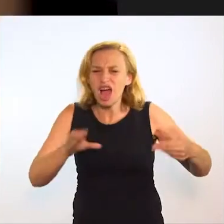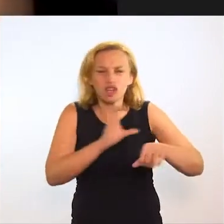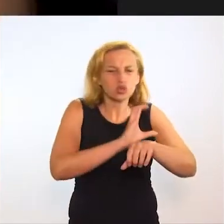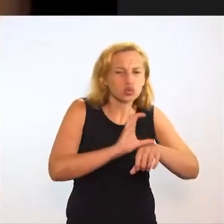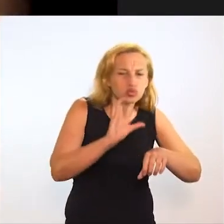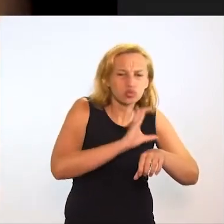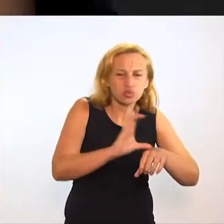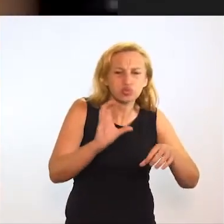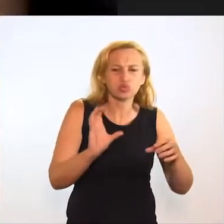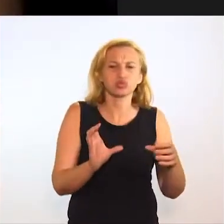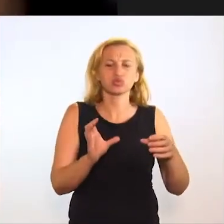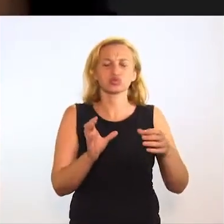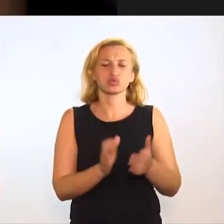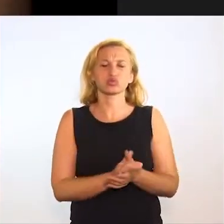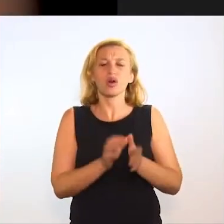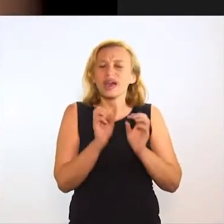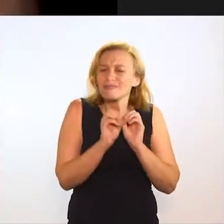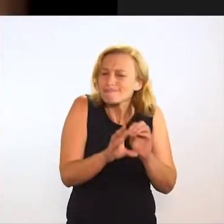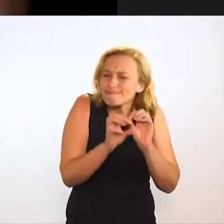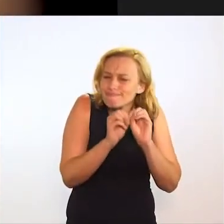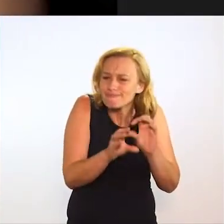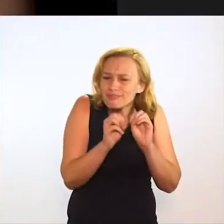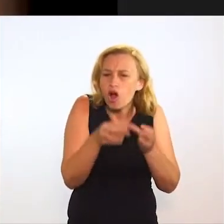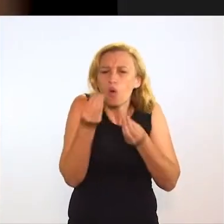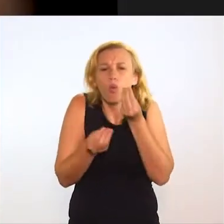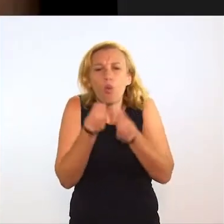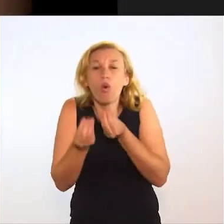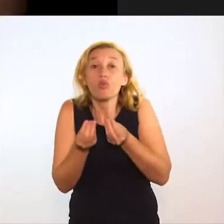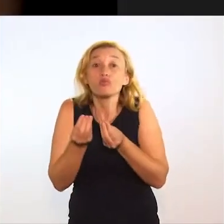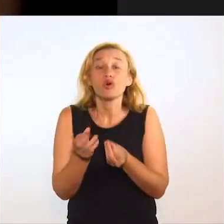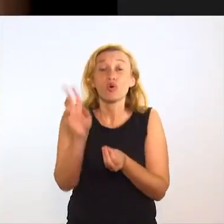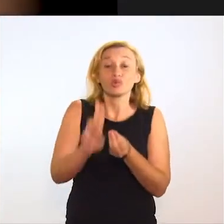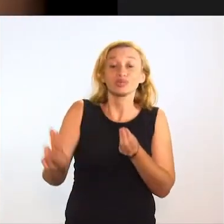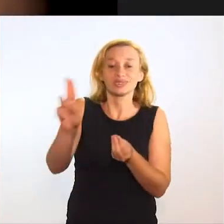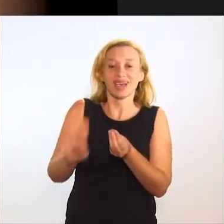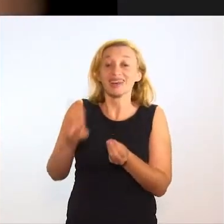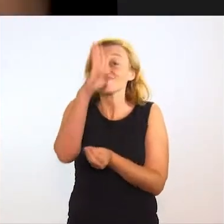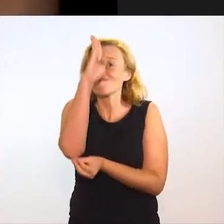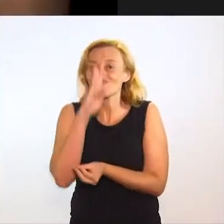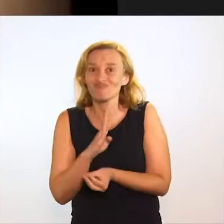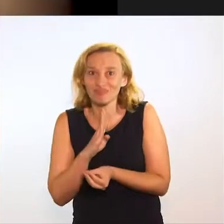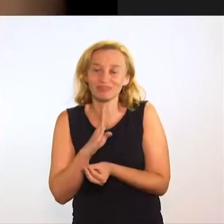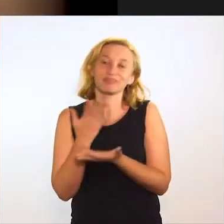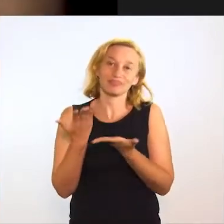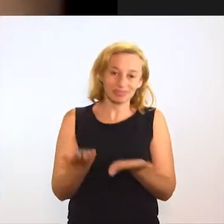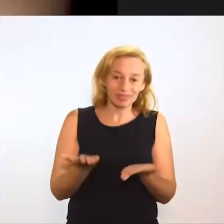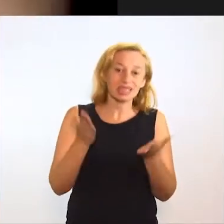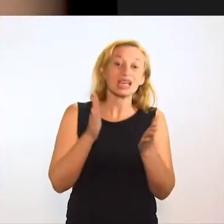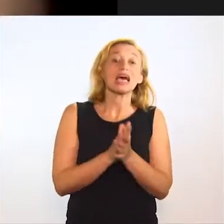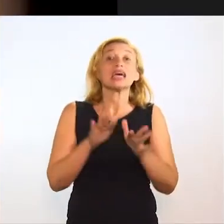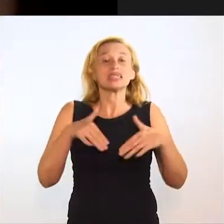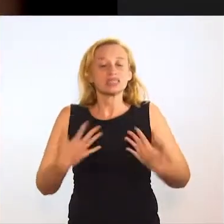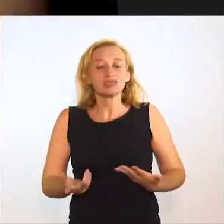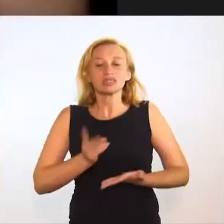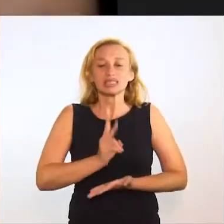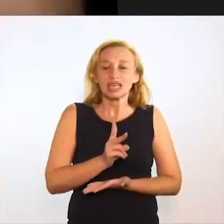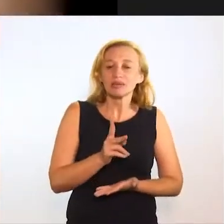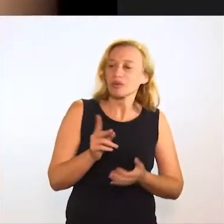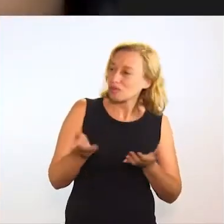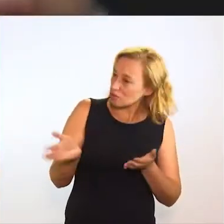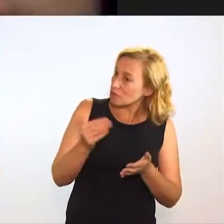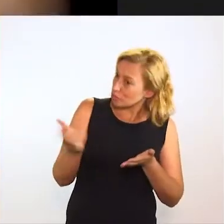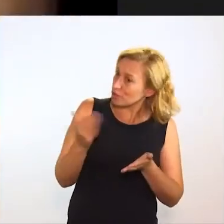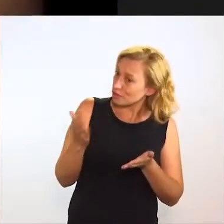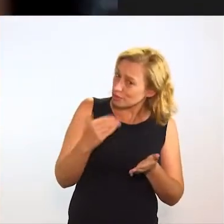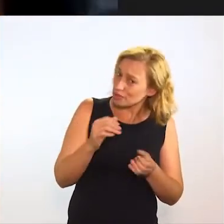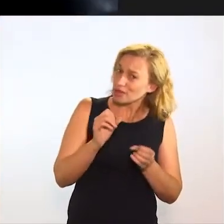muitas oficinas, muitos workshops, ensinando como utilizar gratuitamente. Então, a gente sempre,